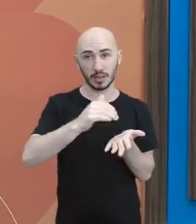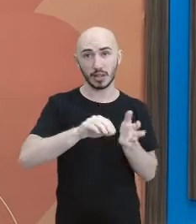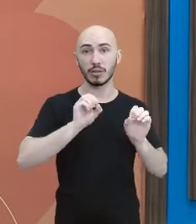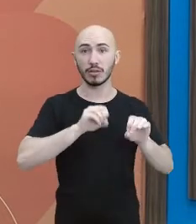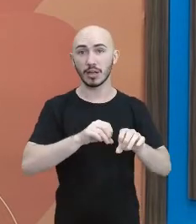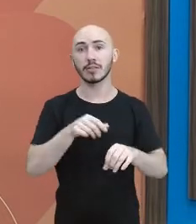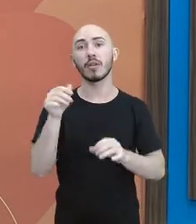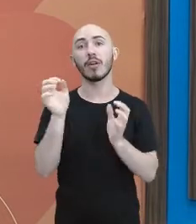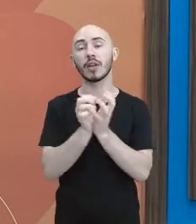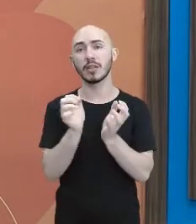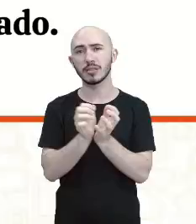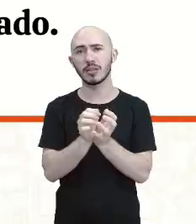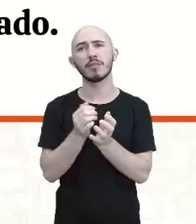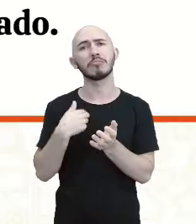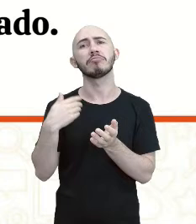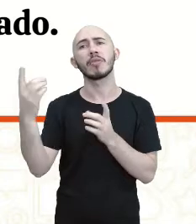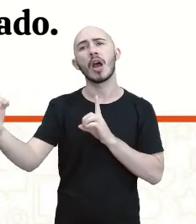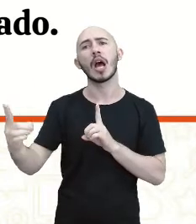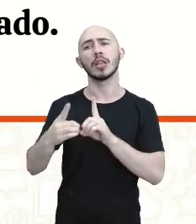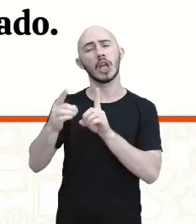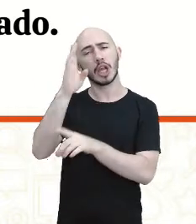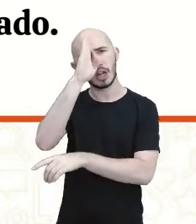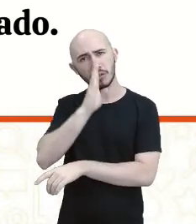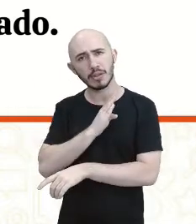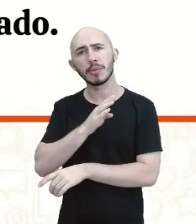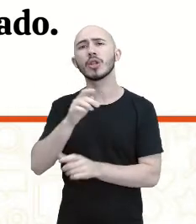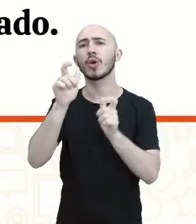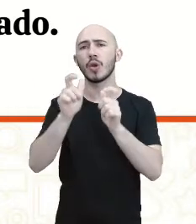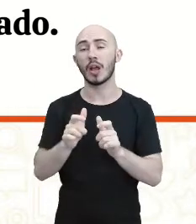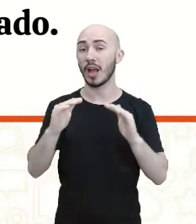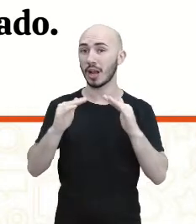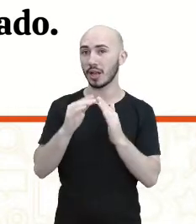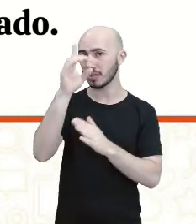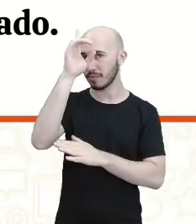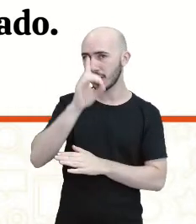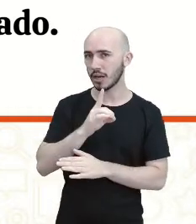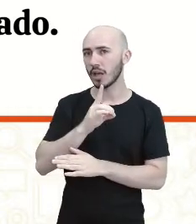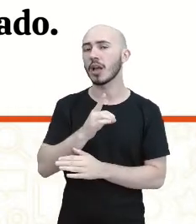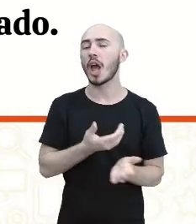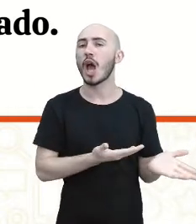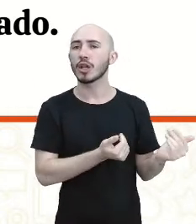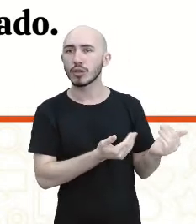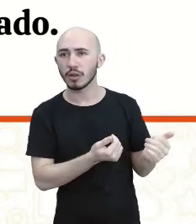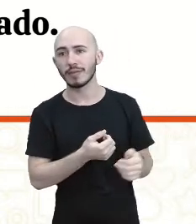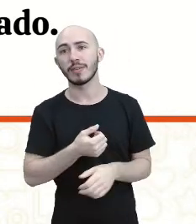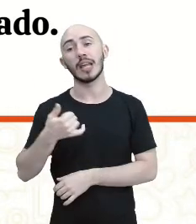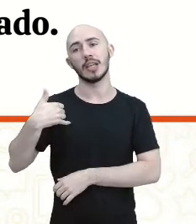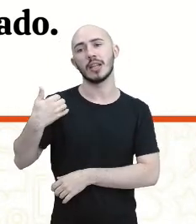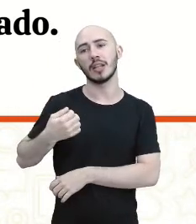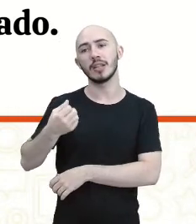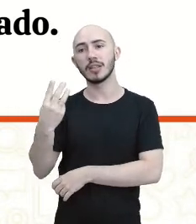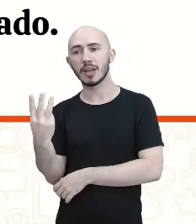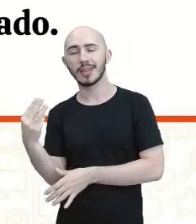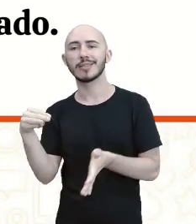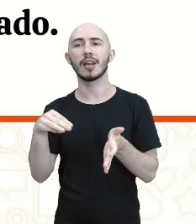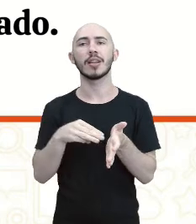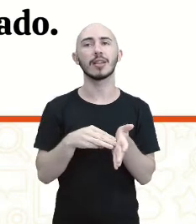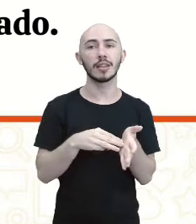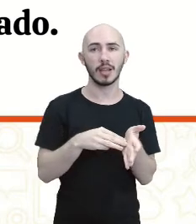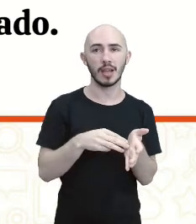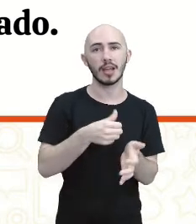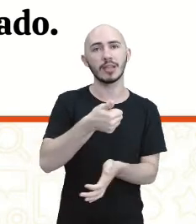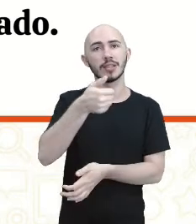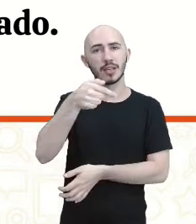atende gratuitamente em Casa Amarela jovens de 3 a 17 anos de Recife e de